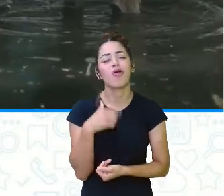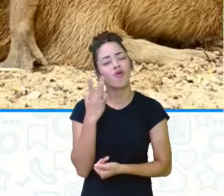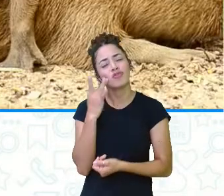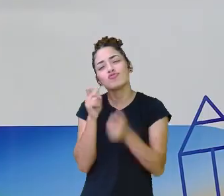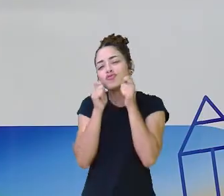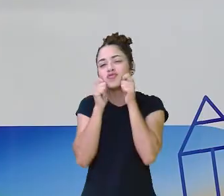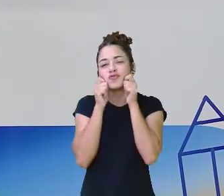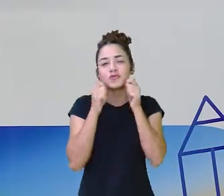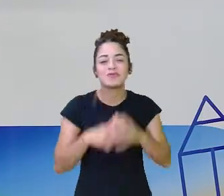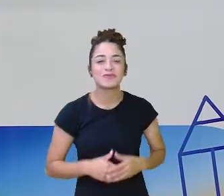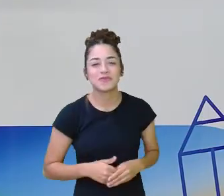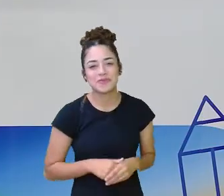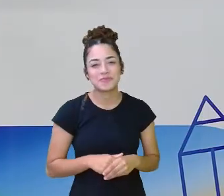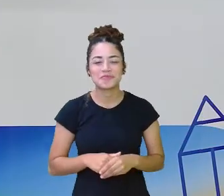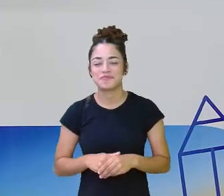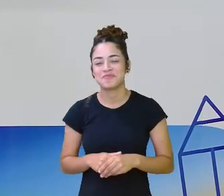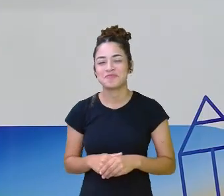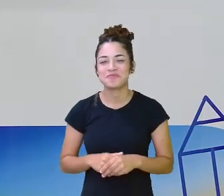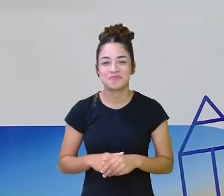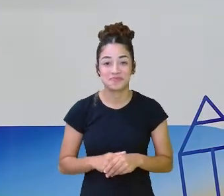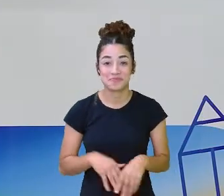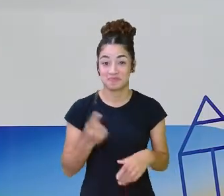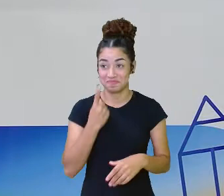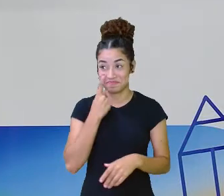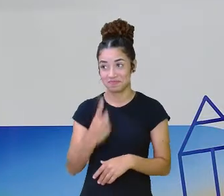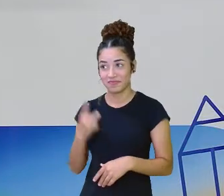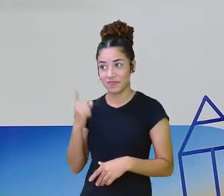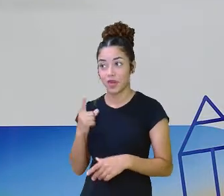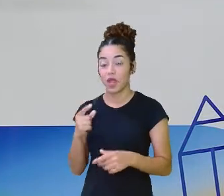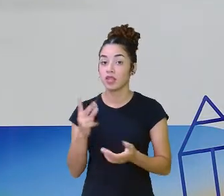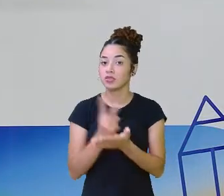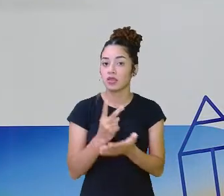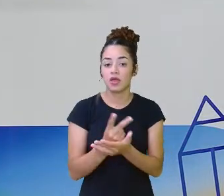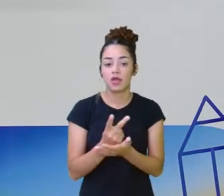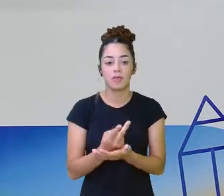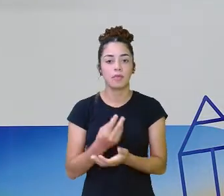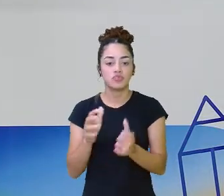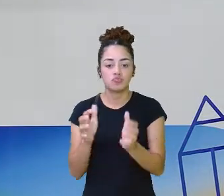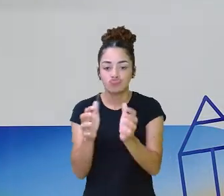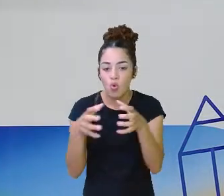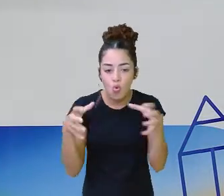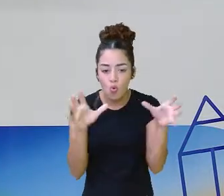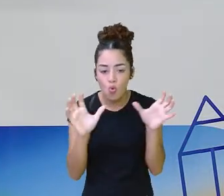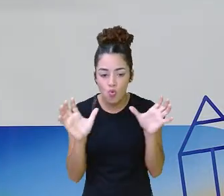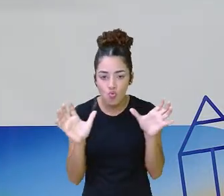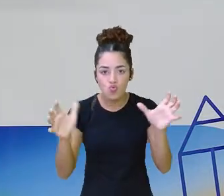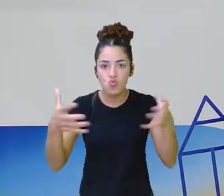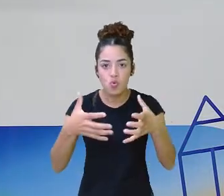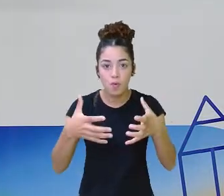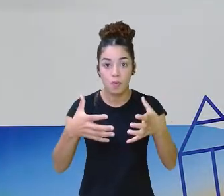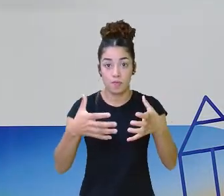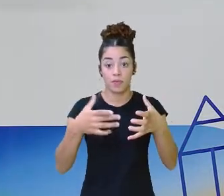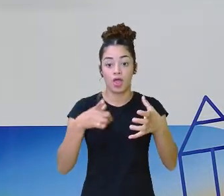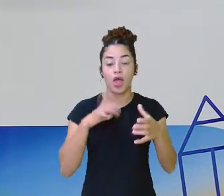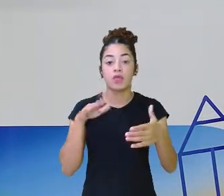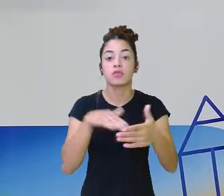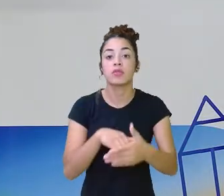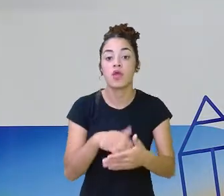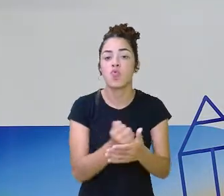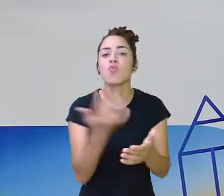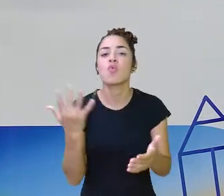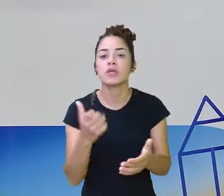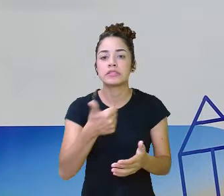capivara fofinha. E olha, eles vivem em grupos também. E esses grupos podem chegar até 100 animais, dependendo